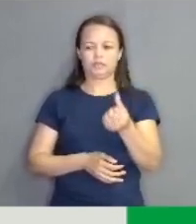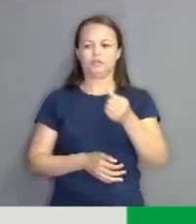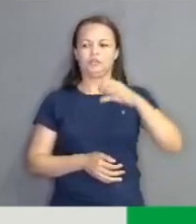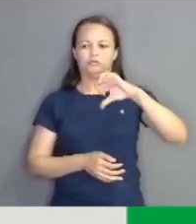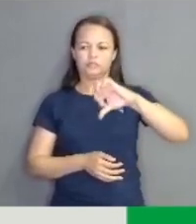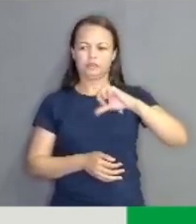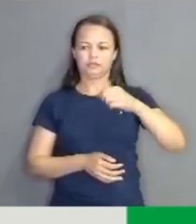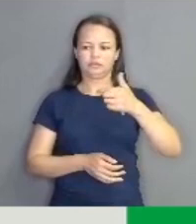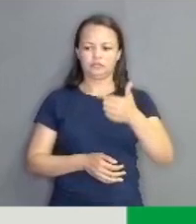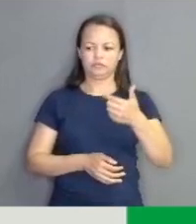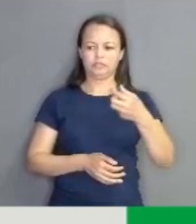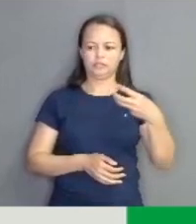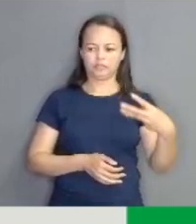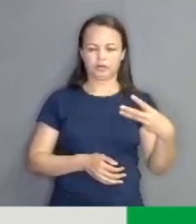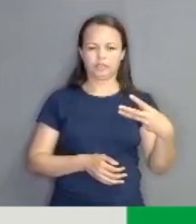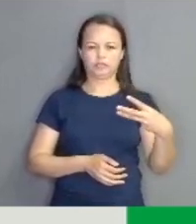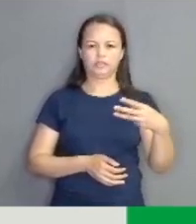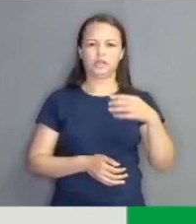56,923.